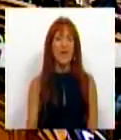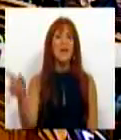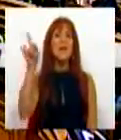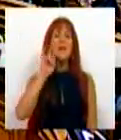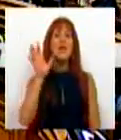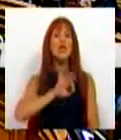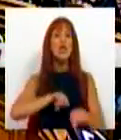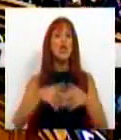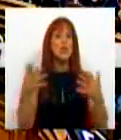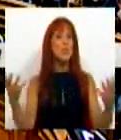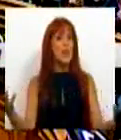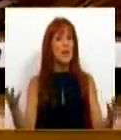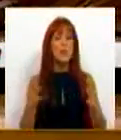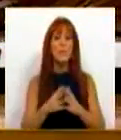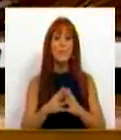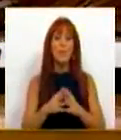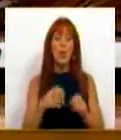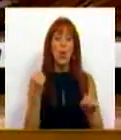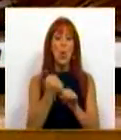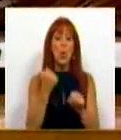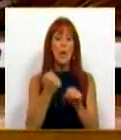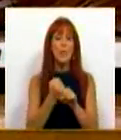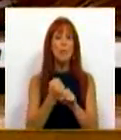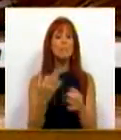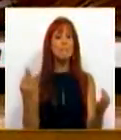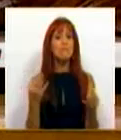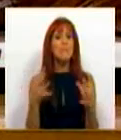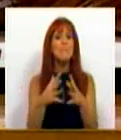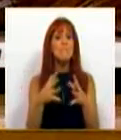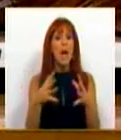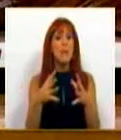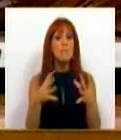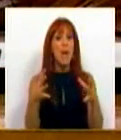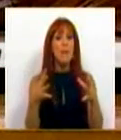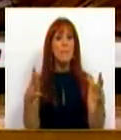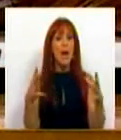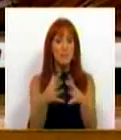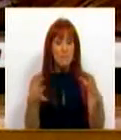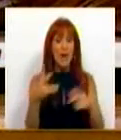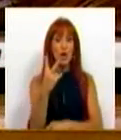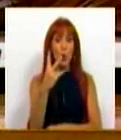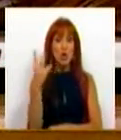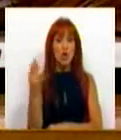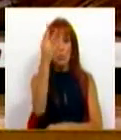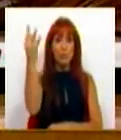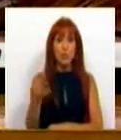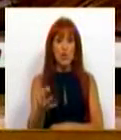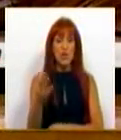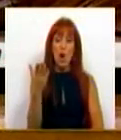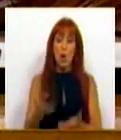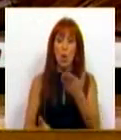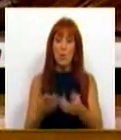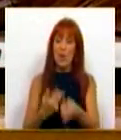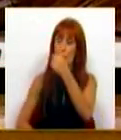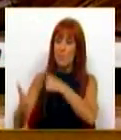Senhoras e senhores deputados, o emprego está, de facto, a crescer. Cresce 2% face